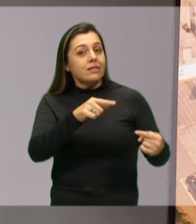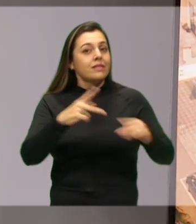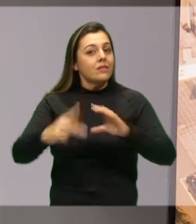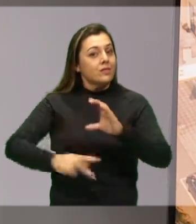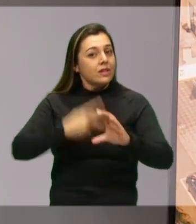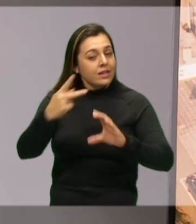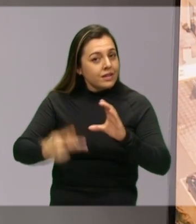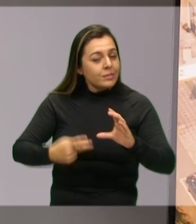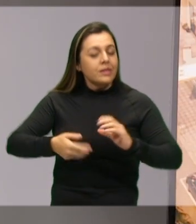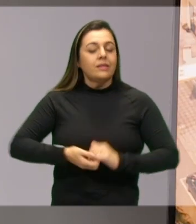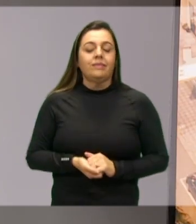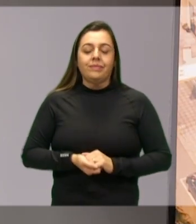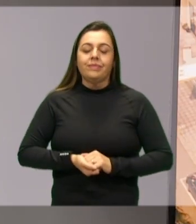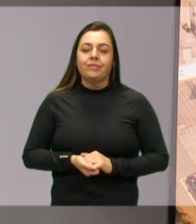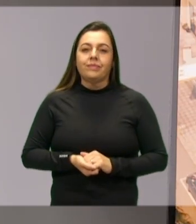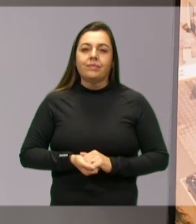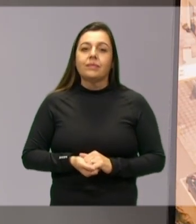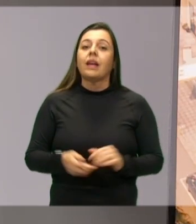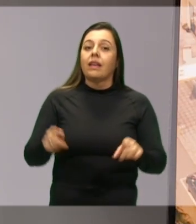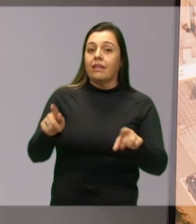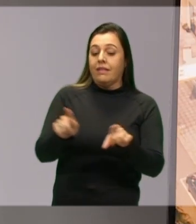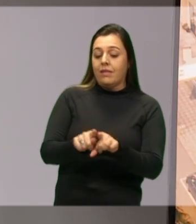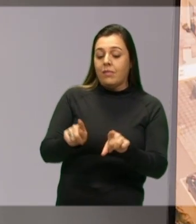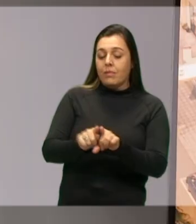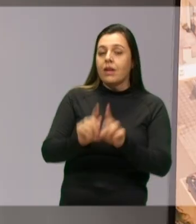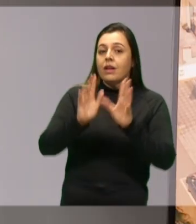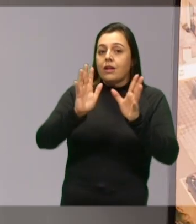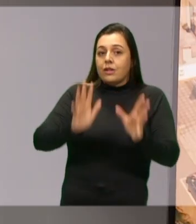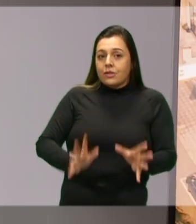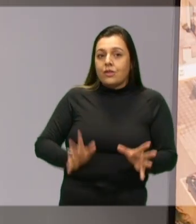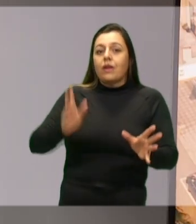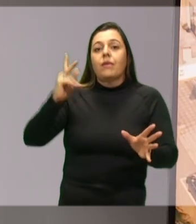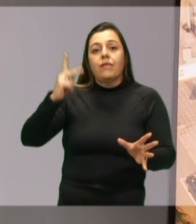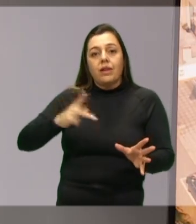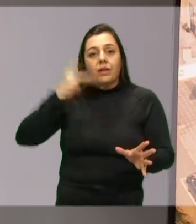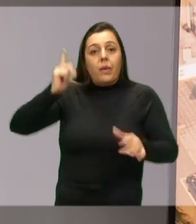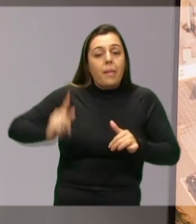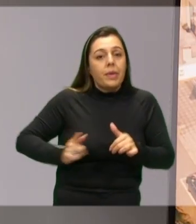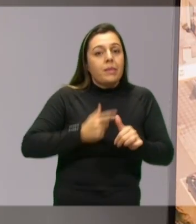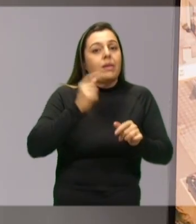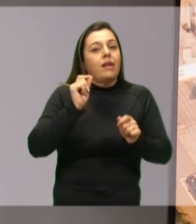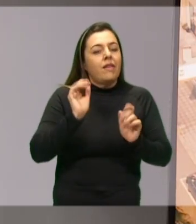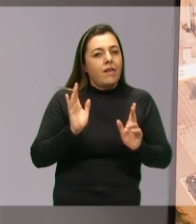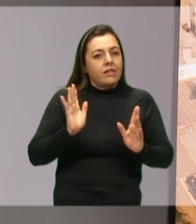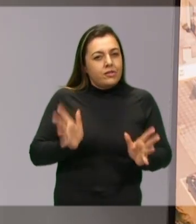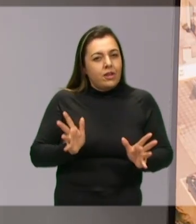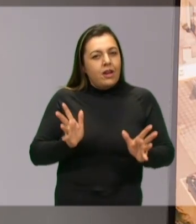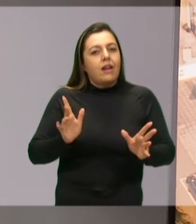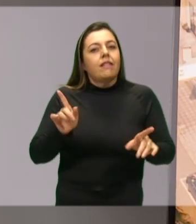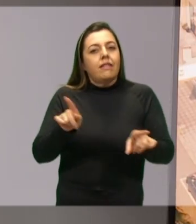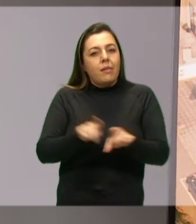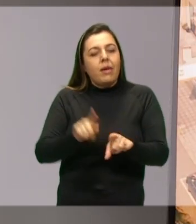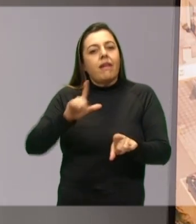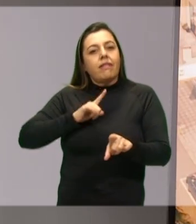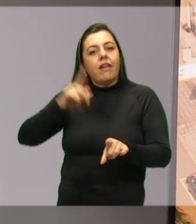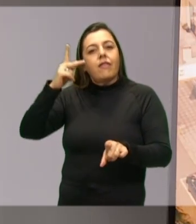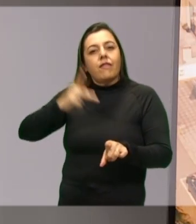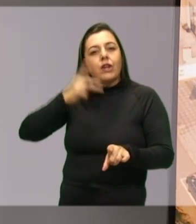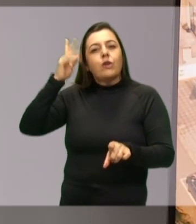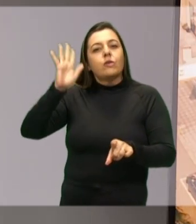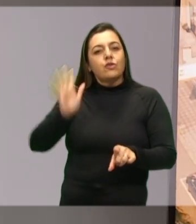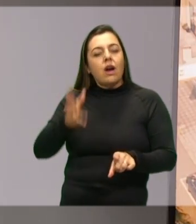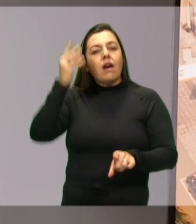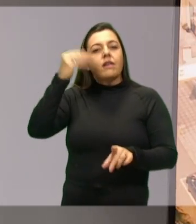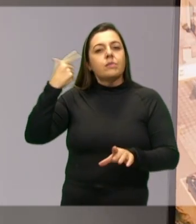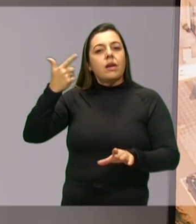de Vereadores. Além dos vereadores em primeiro mandato, há também aqueles mais experientes, reeleitos em